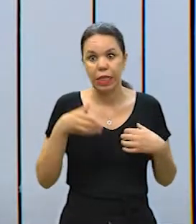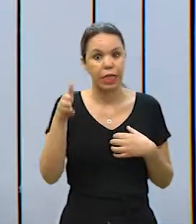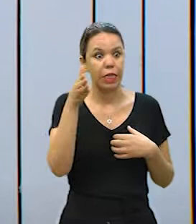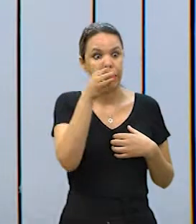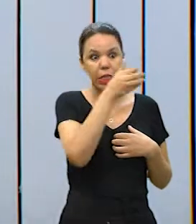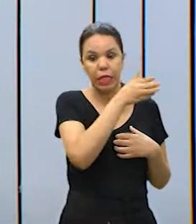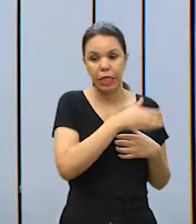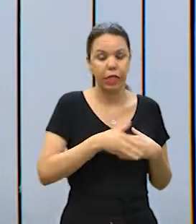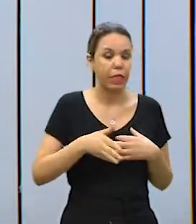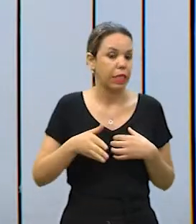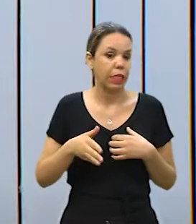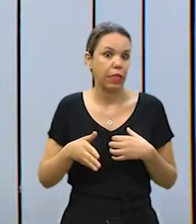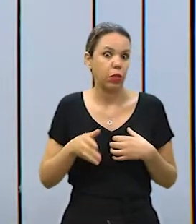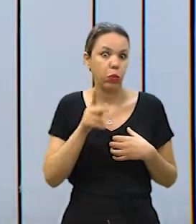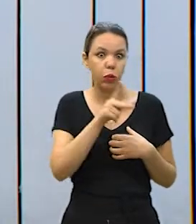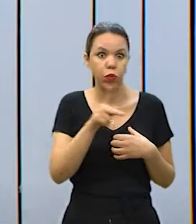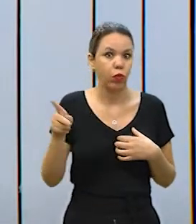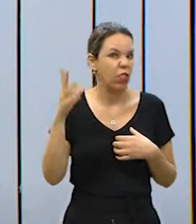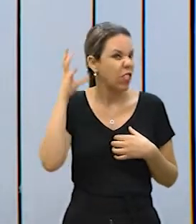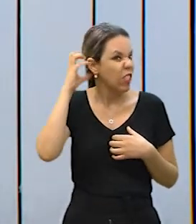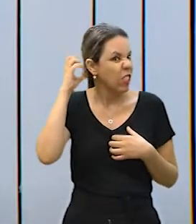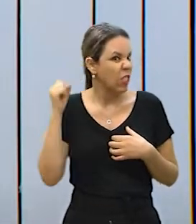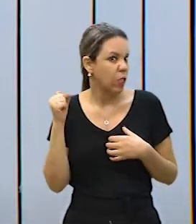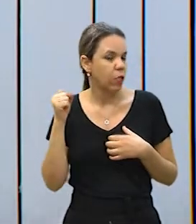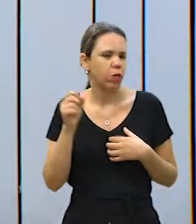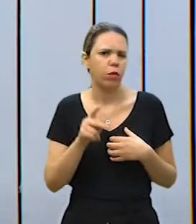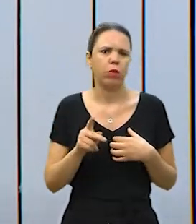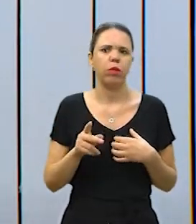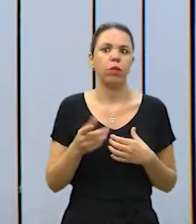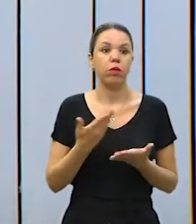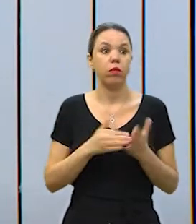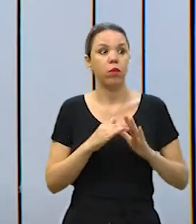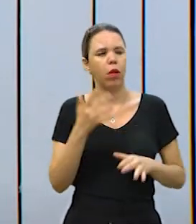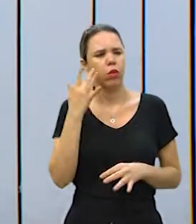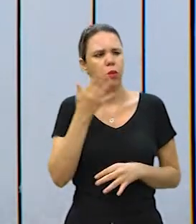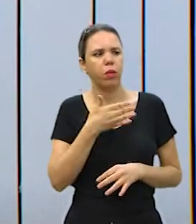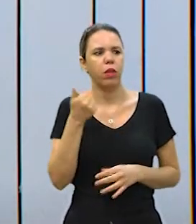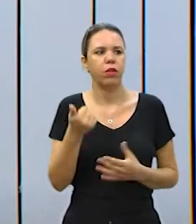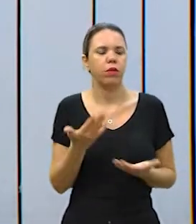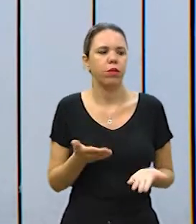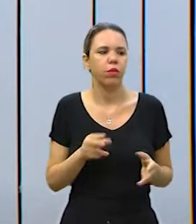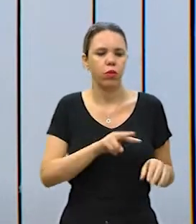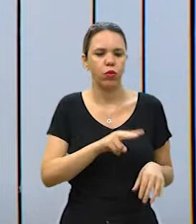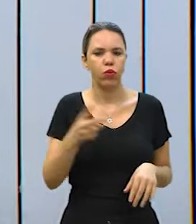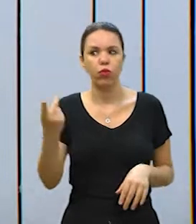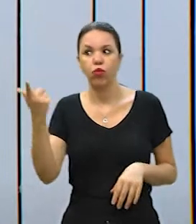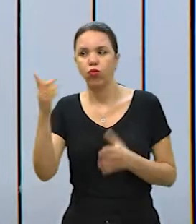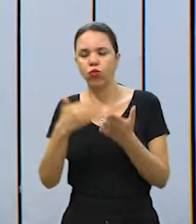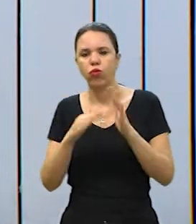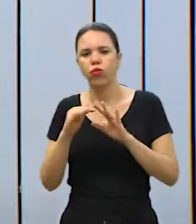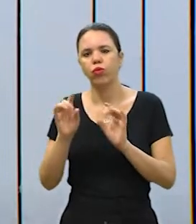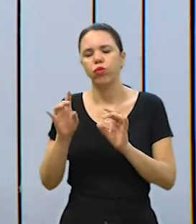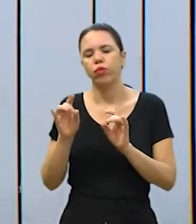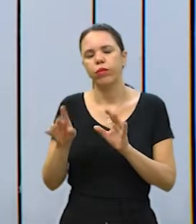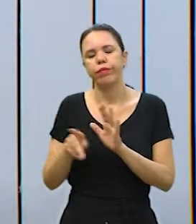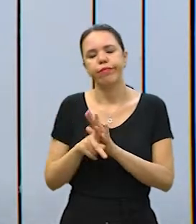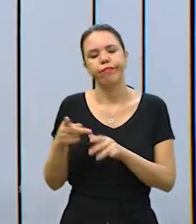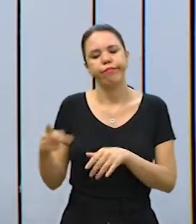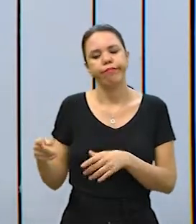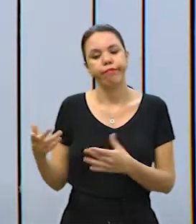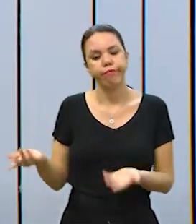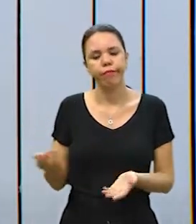agitada. Chegou um dia, ela pegou a professora pelo cabelo. Aí o que a escola achou melhor? Transferir ela para uma escola